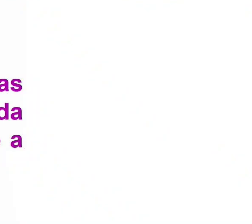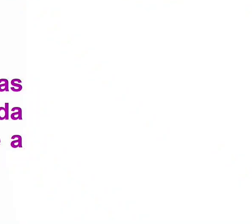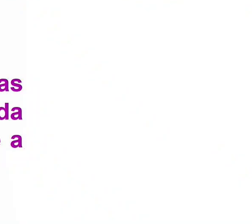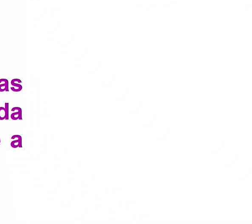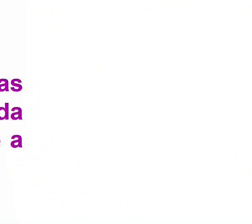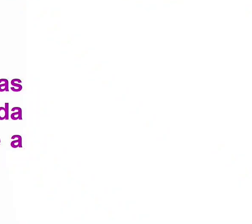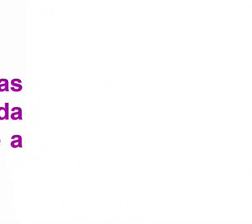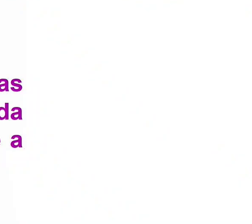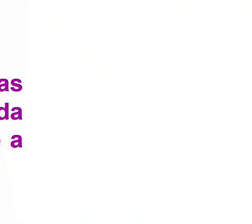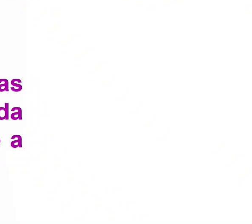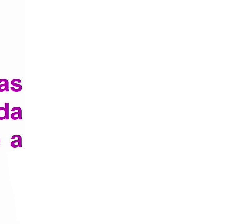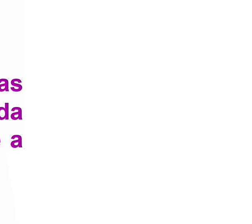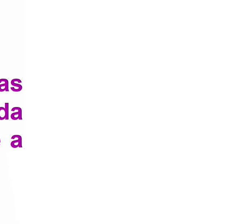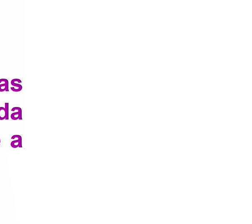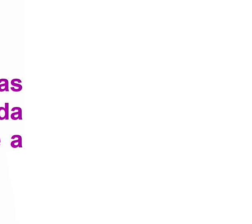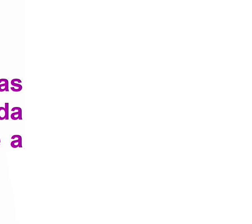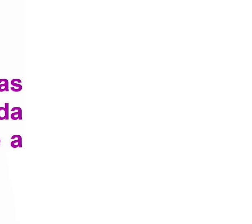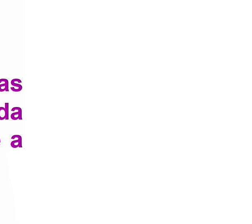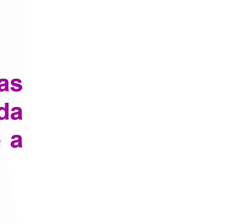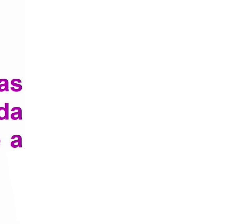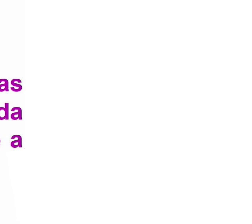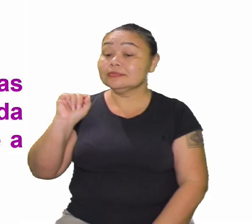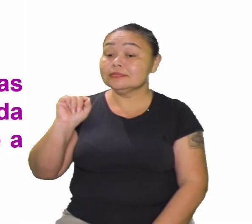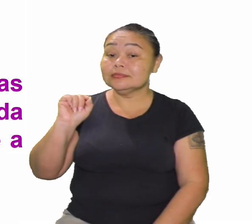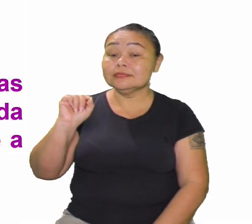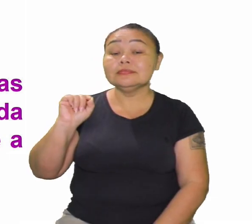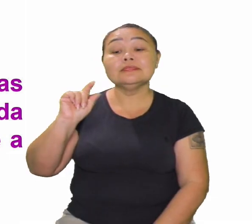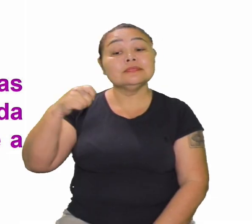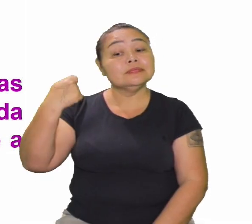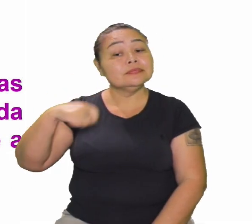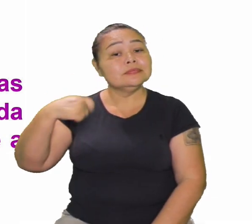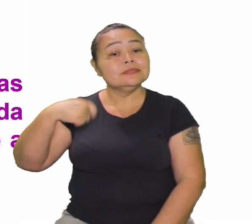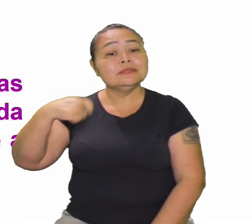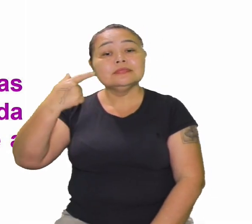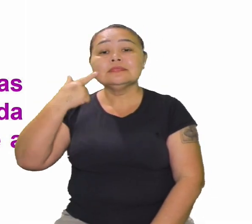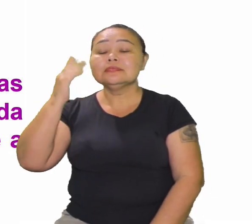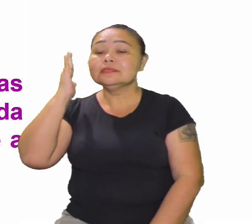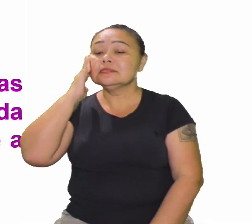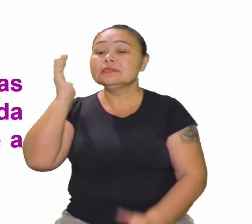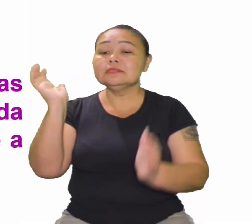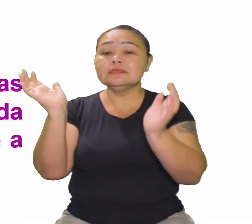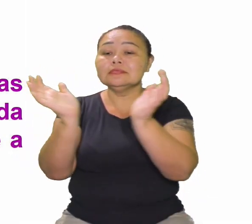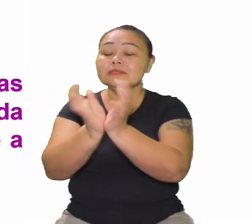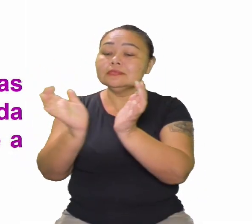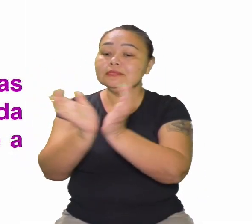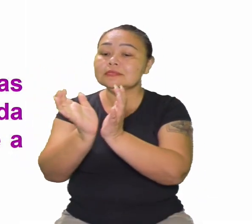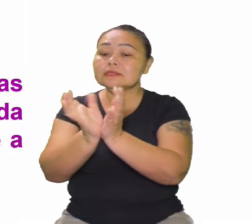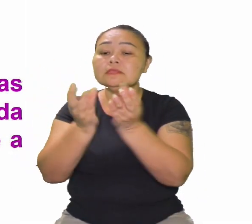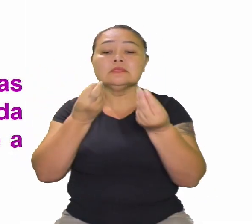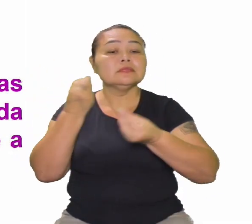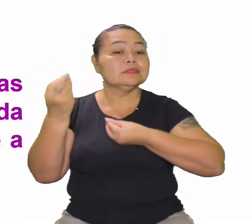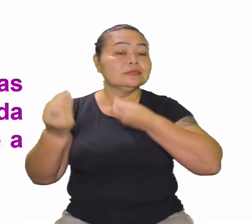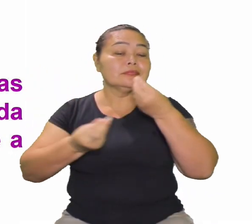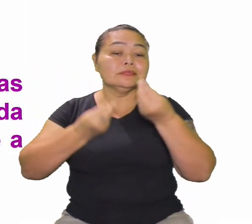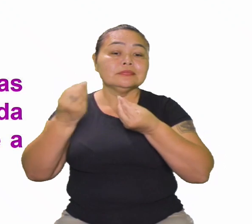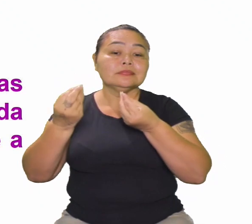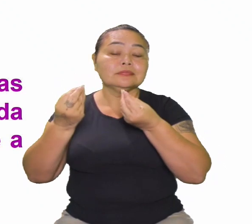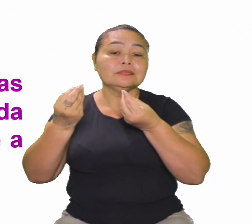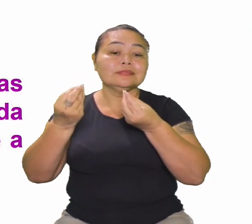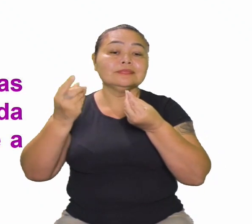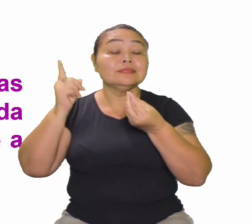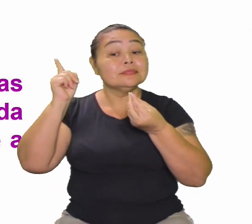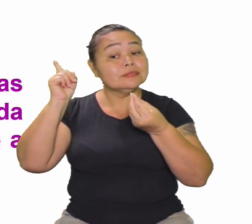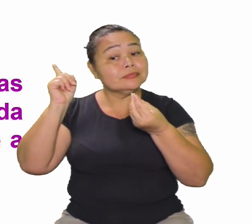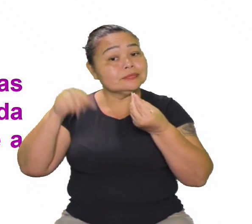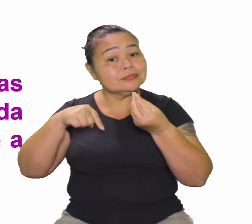né? E aí a gente disse o seguinte, que a gente precisa compreender o conjunto dessas operações que vão